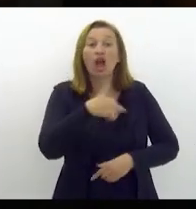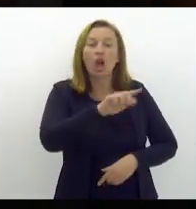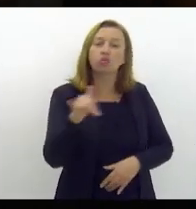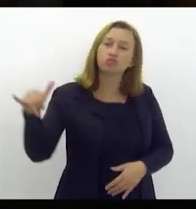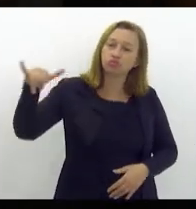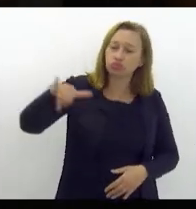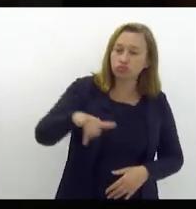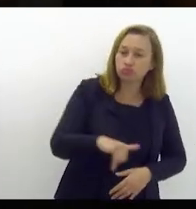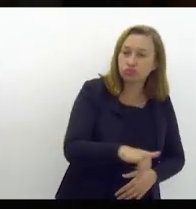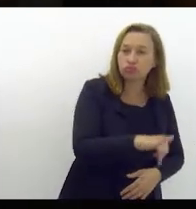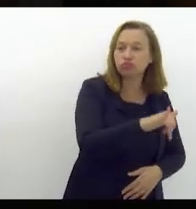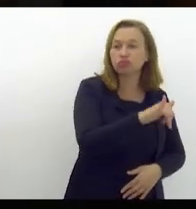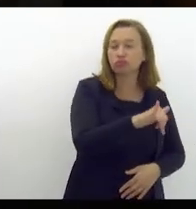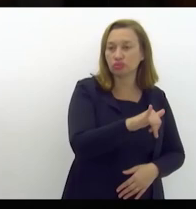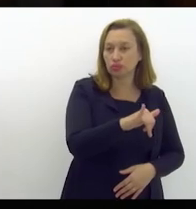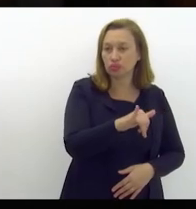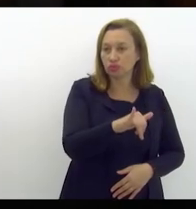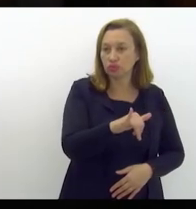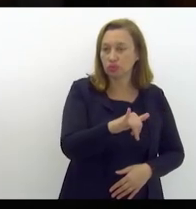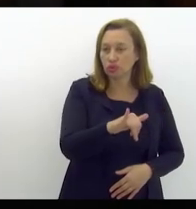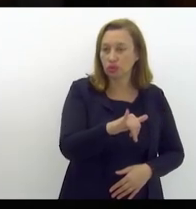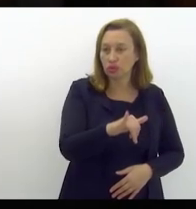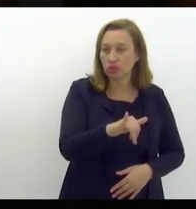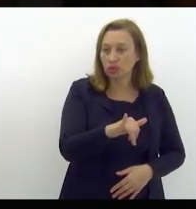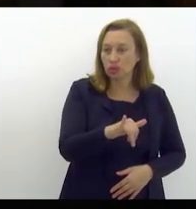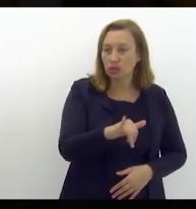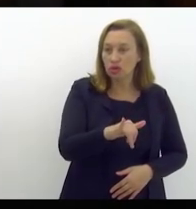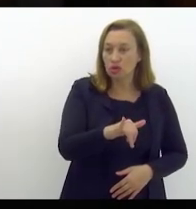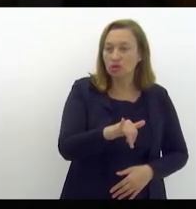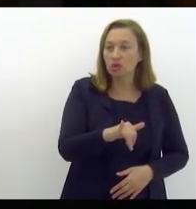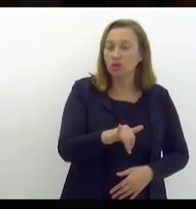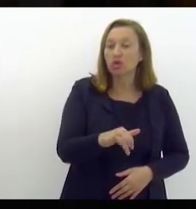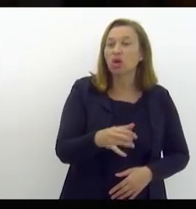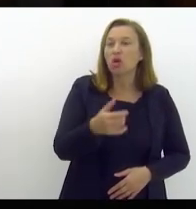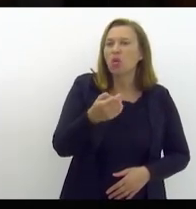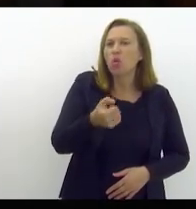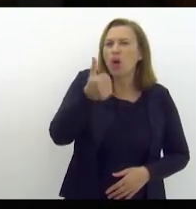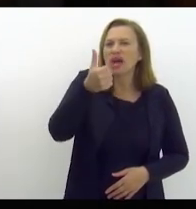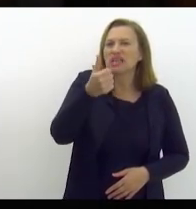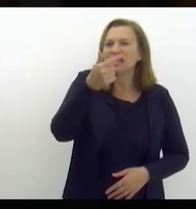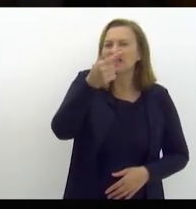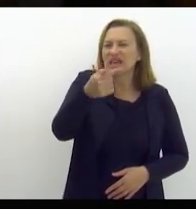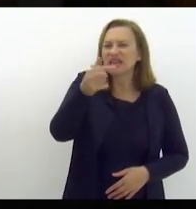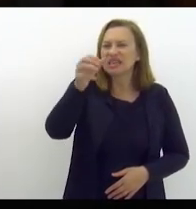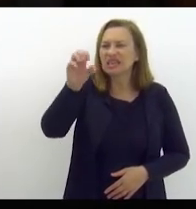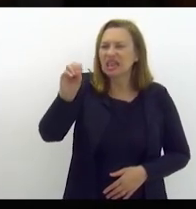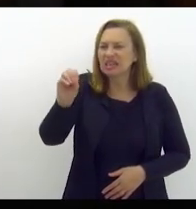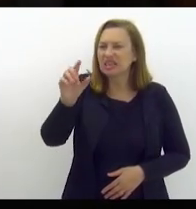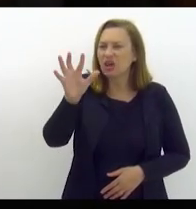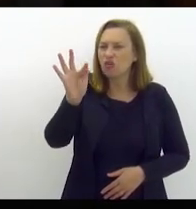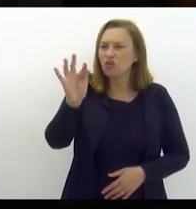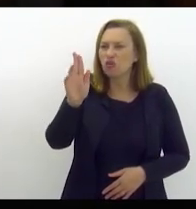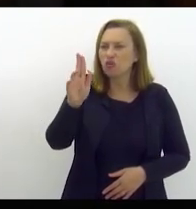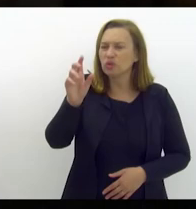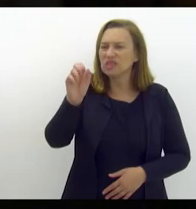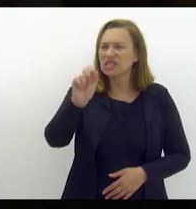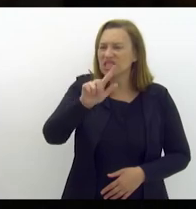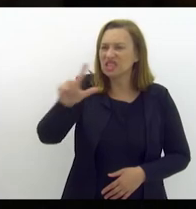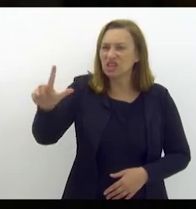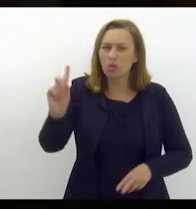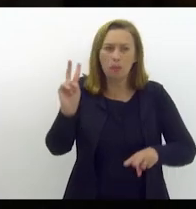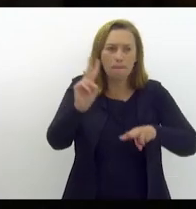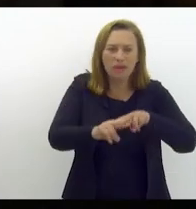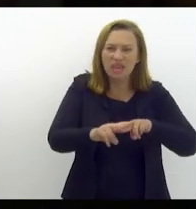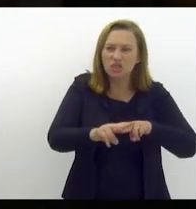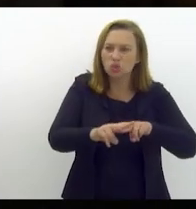aeroporto internacional, em bombas de piscina, onde quase 70 fuzis foram apreendidos sem dar